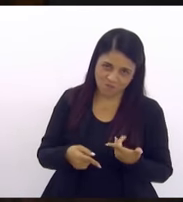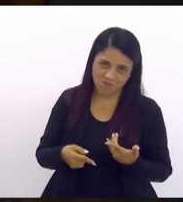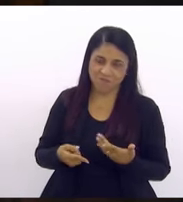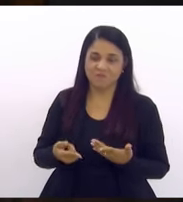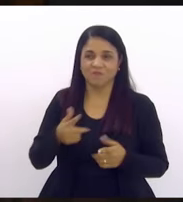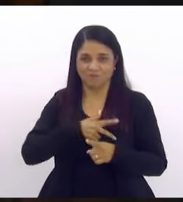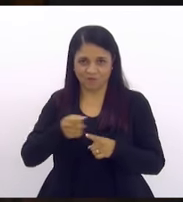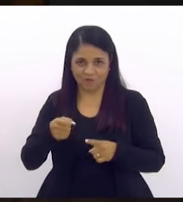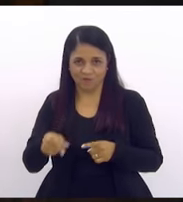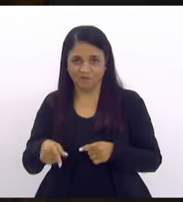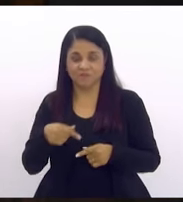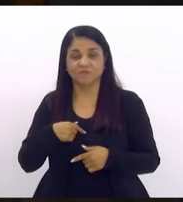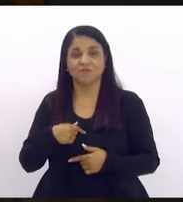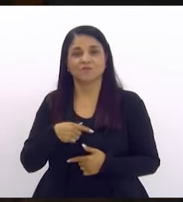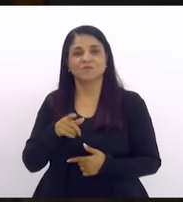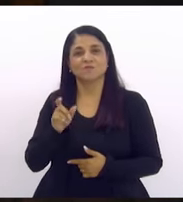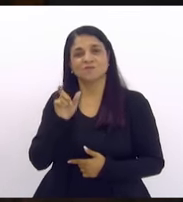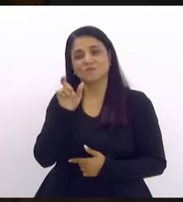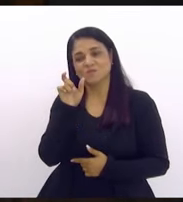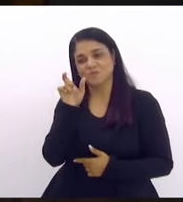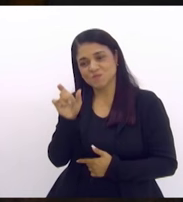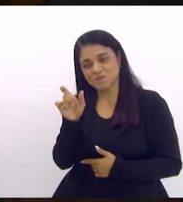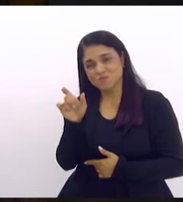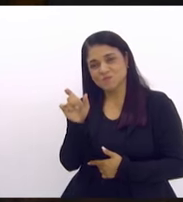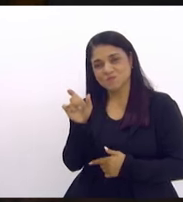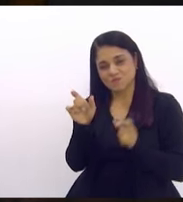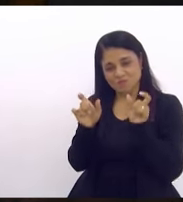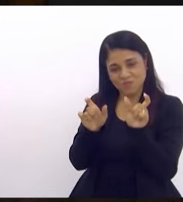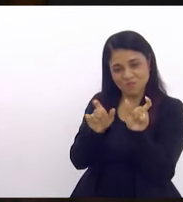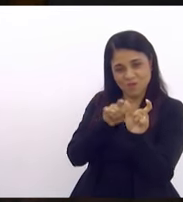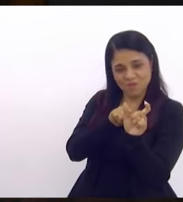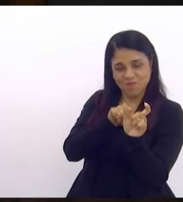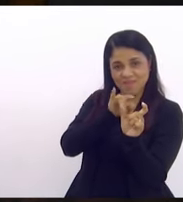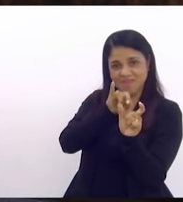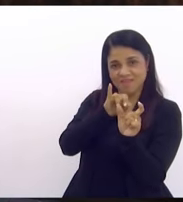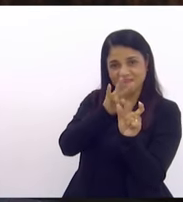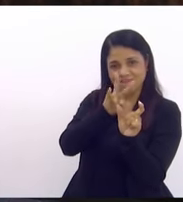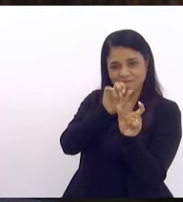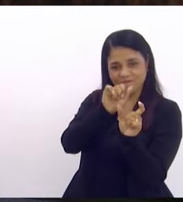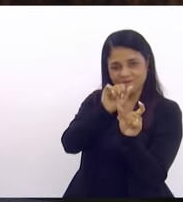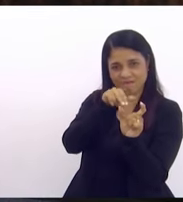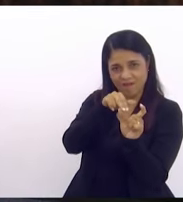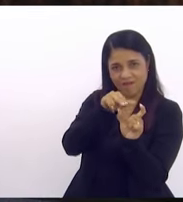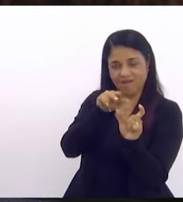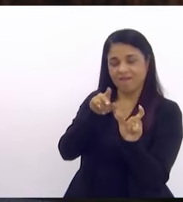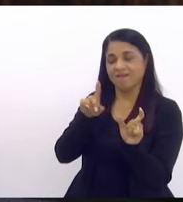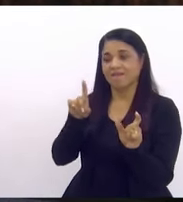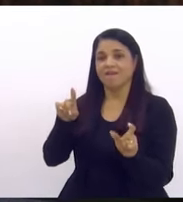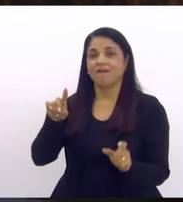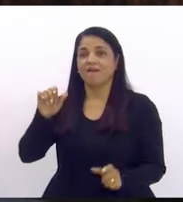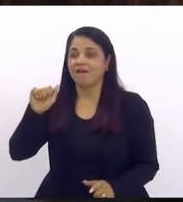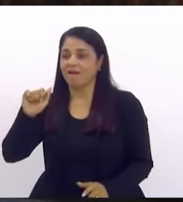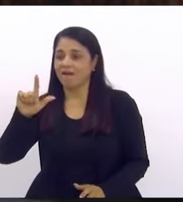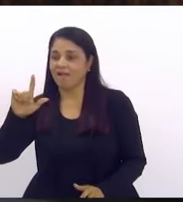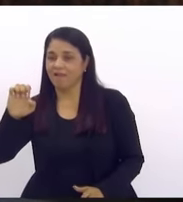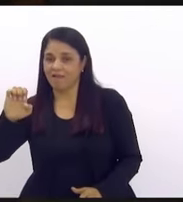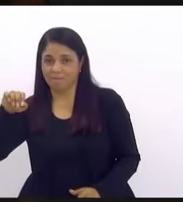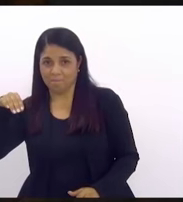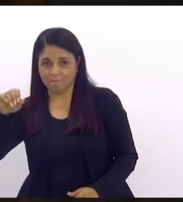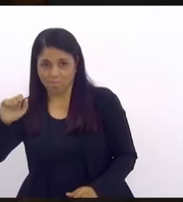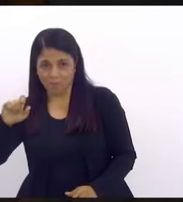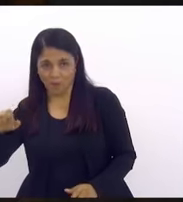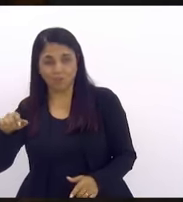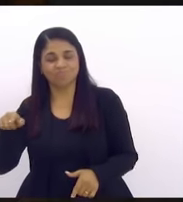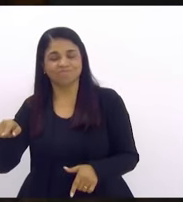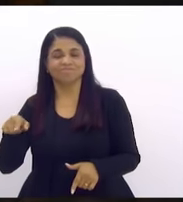sobrenome alemão mas que é um brasileiro que nos honra muito que é o Dr Ivan Muito obrigado a todos e convidar a todos